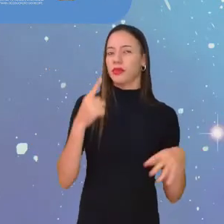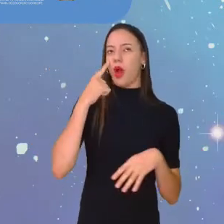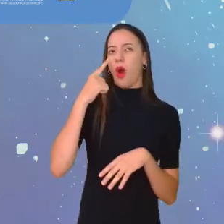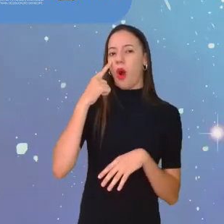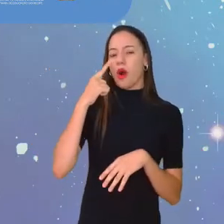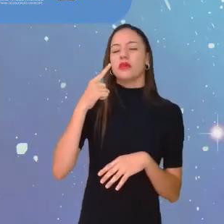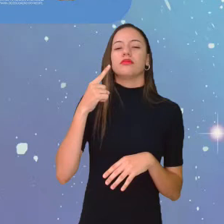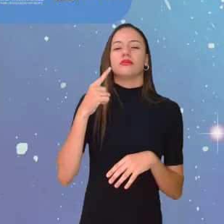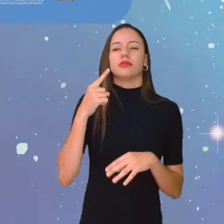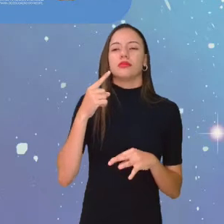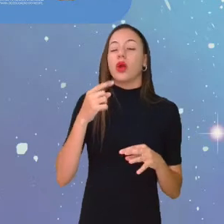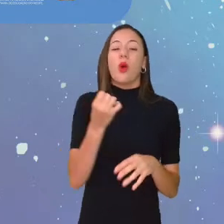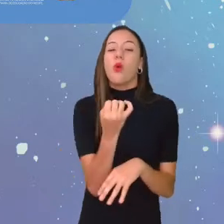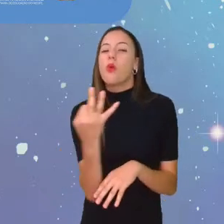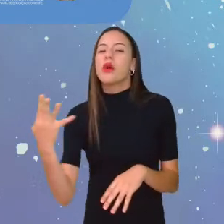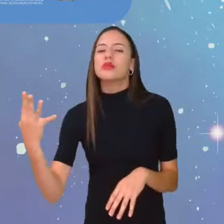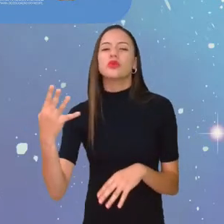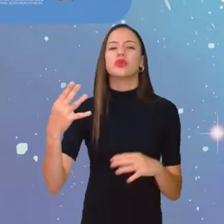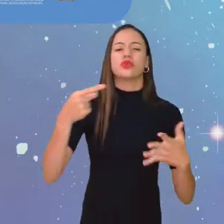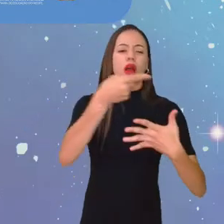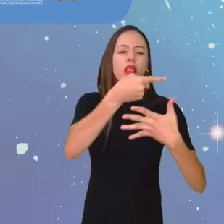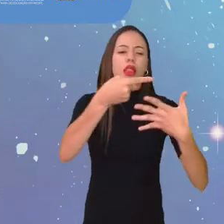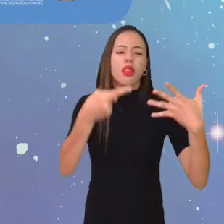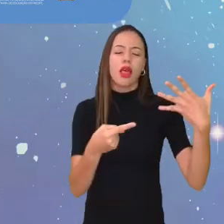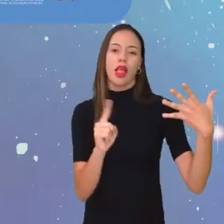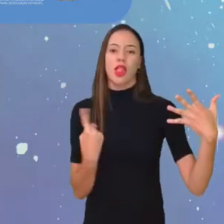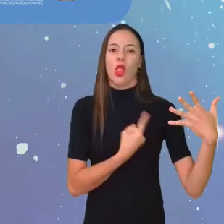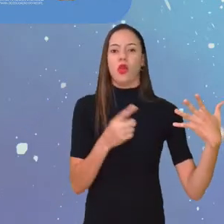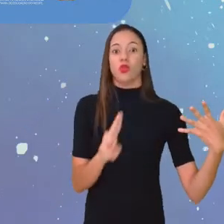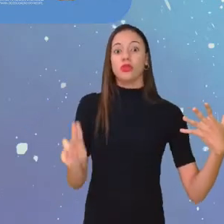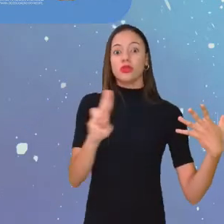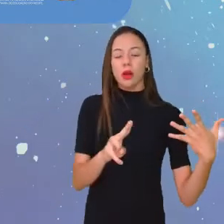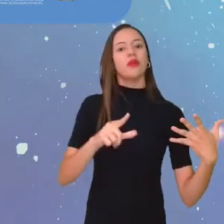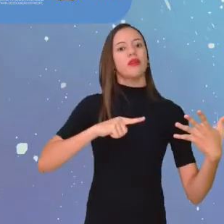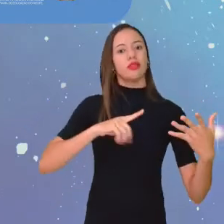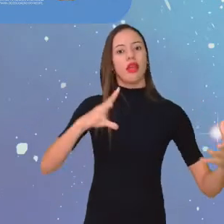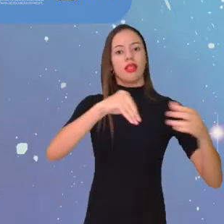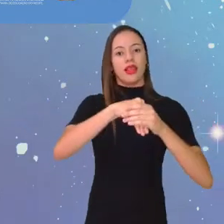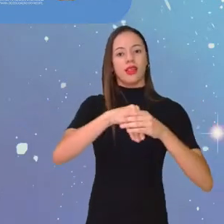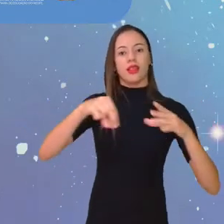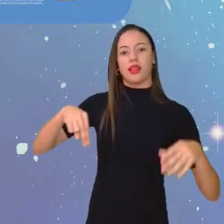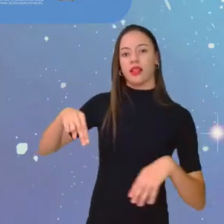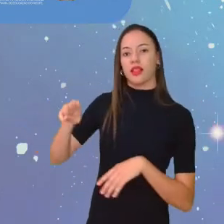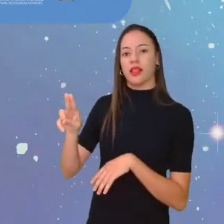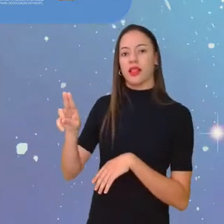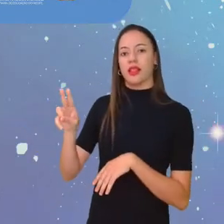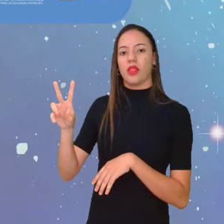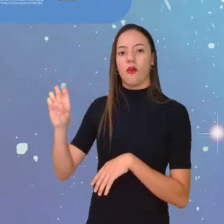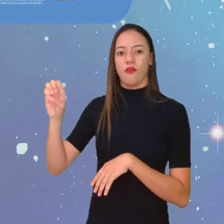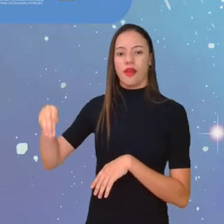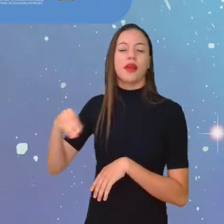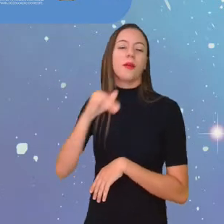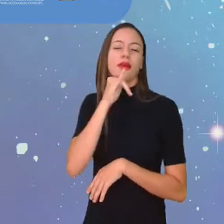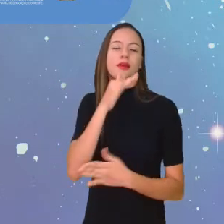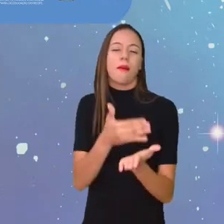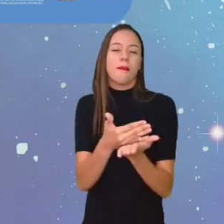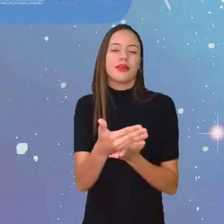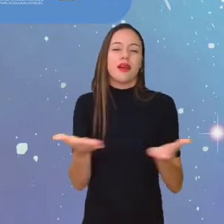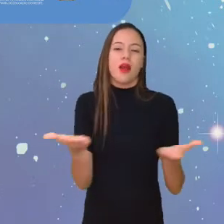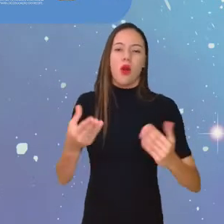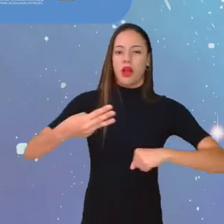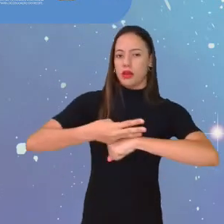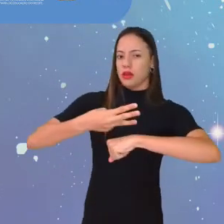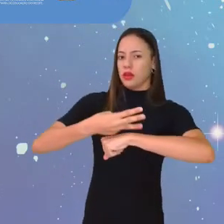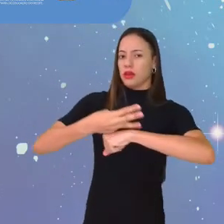gente utilizou para fazer essa aula são coisas que estão na nuvem, né? Então, vamos começar ali, Carla, pelo WhatsApp, né? Então, quantas